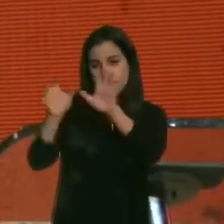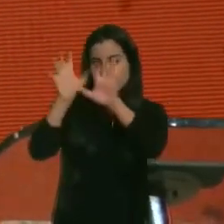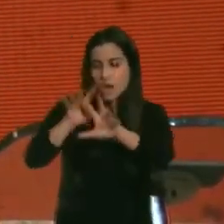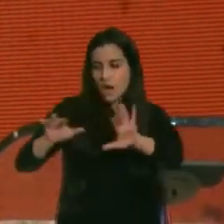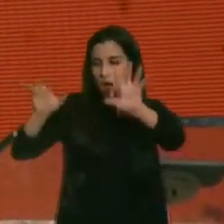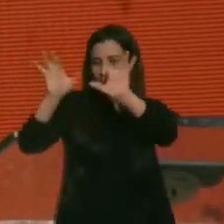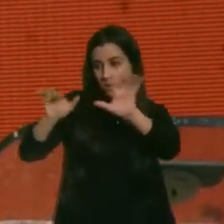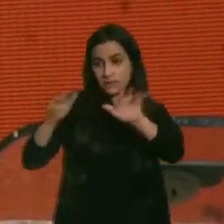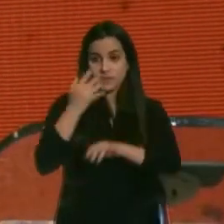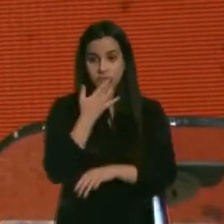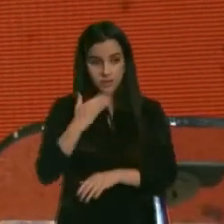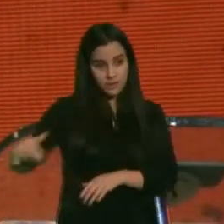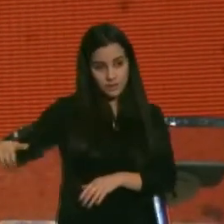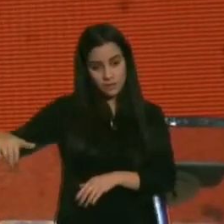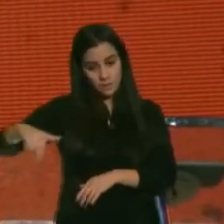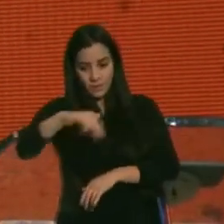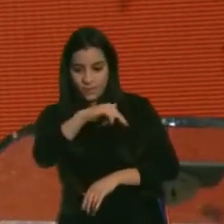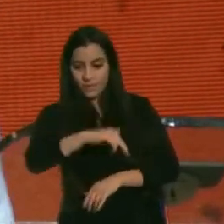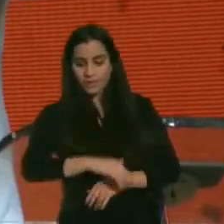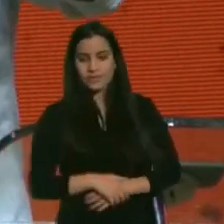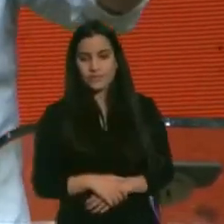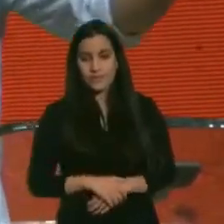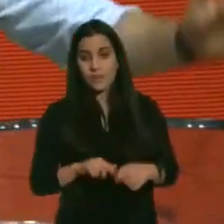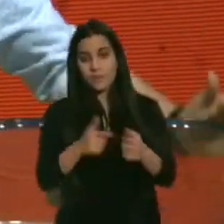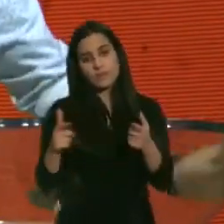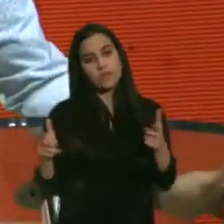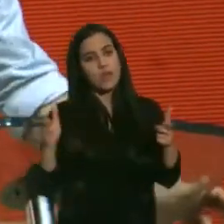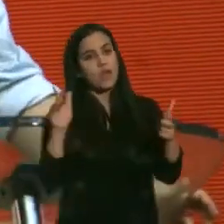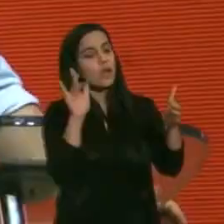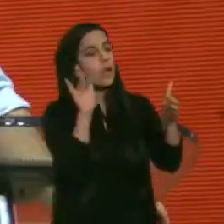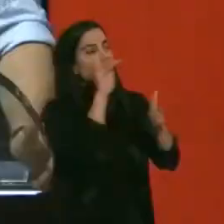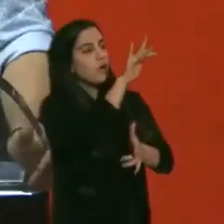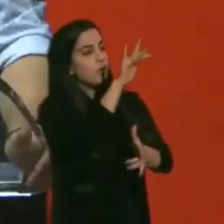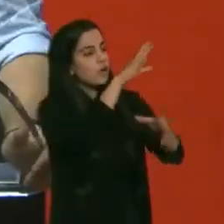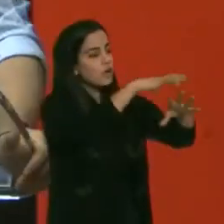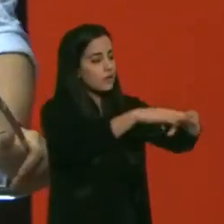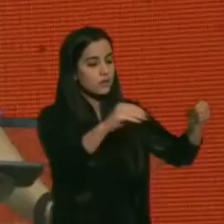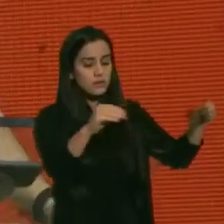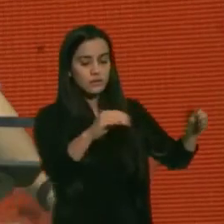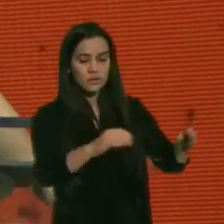corriam atrás, mas quando elas encostavam, desaparecia.